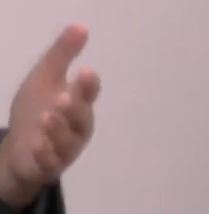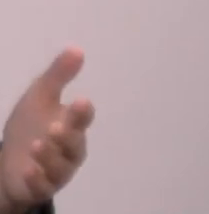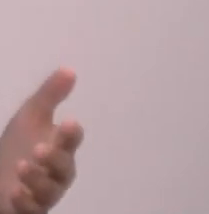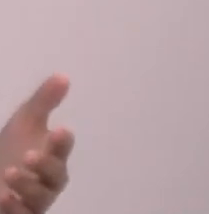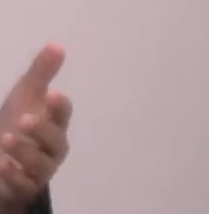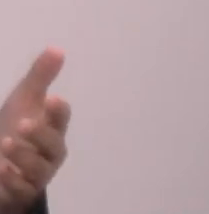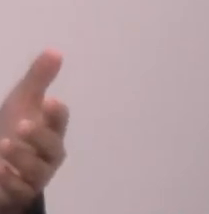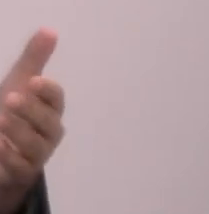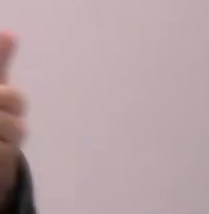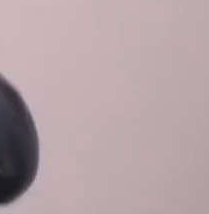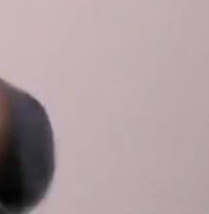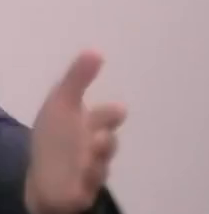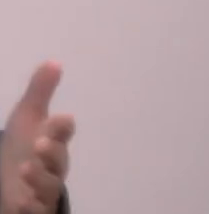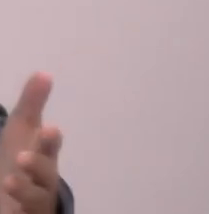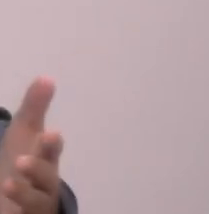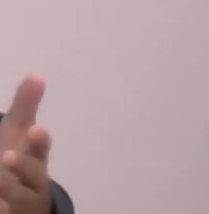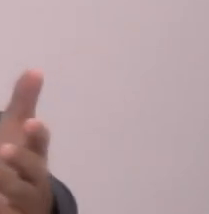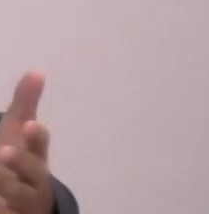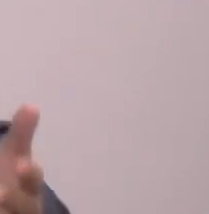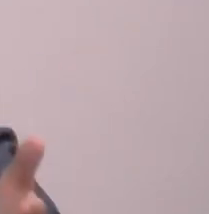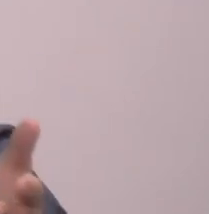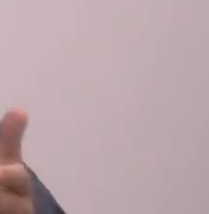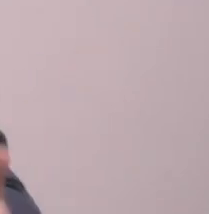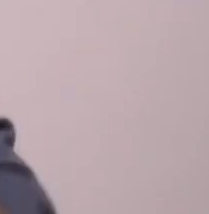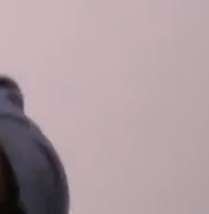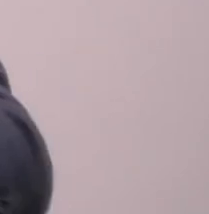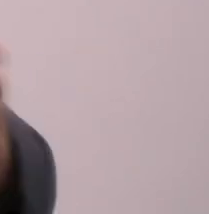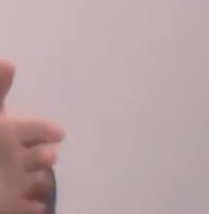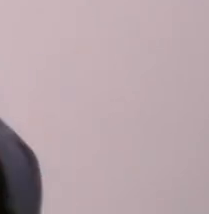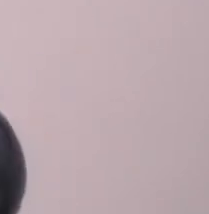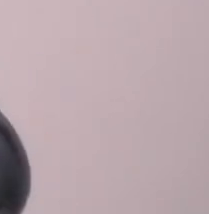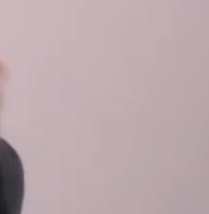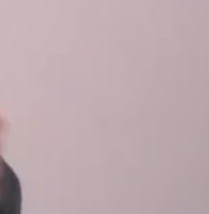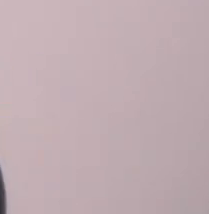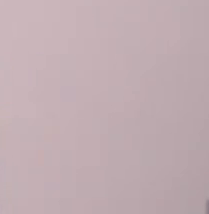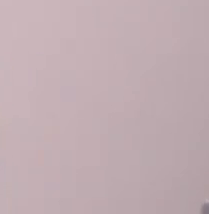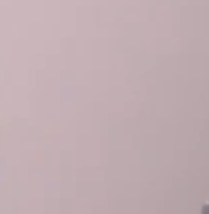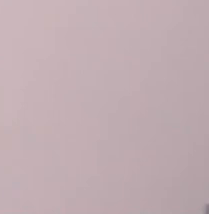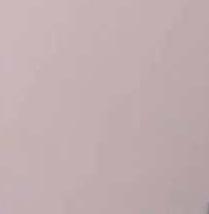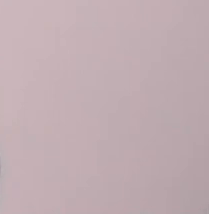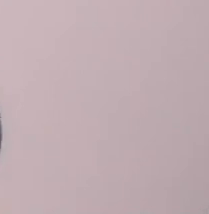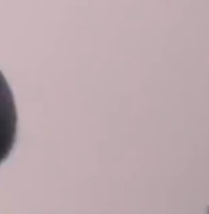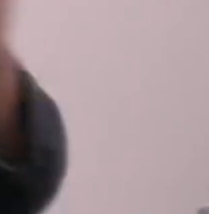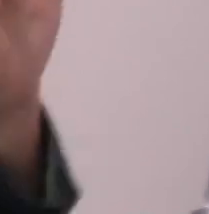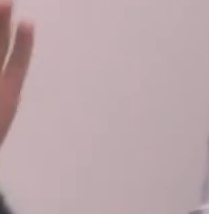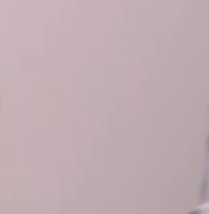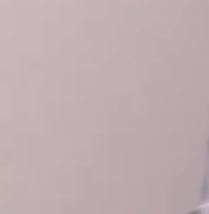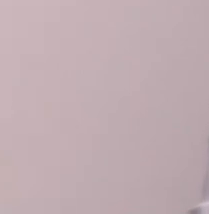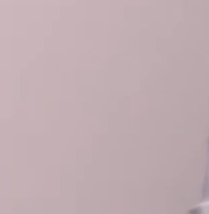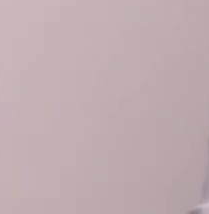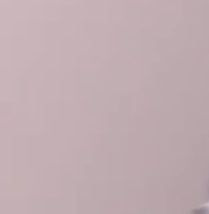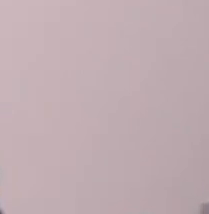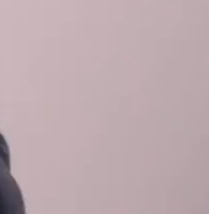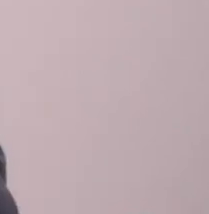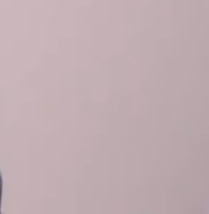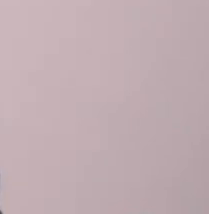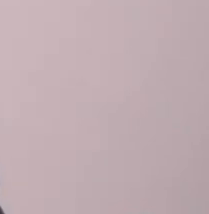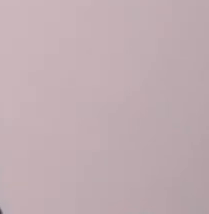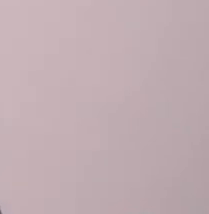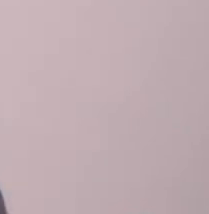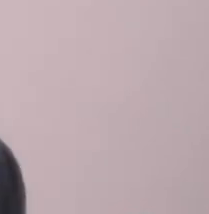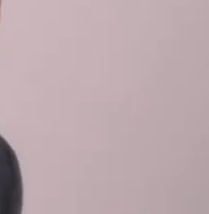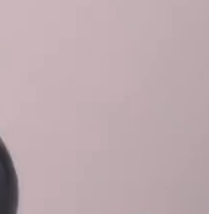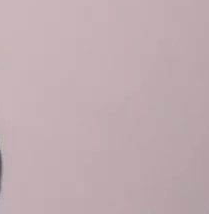de desenvolvimento. O Estado está patinando na crise. Então, o que representa a incorporação nesse momento? Quero concluir falando disso.